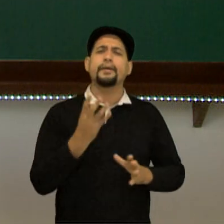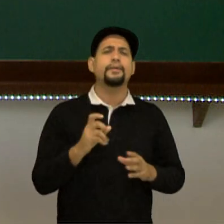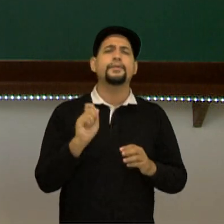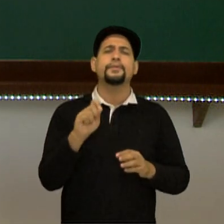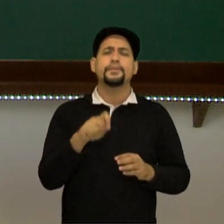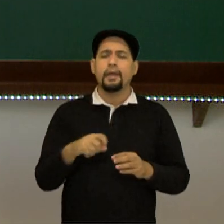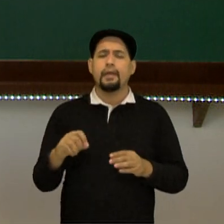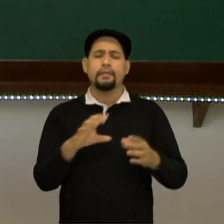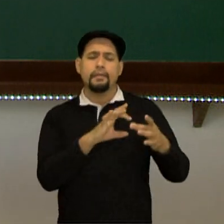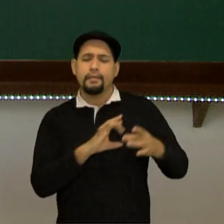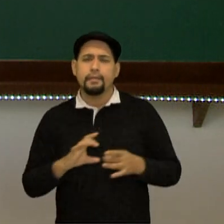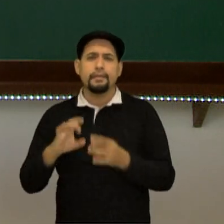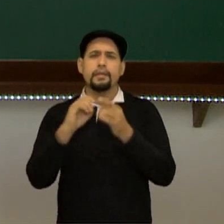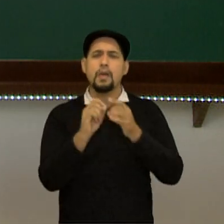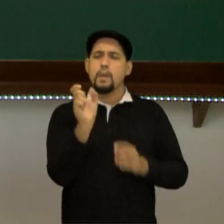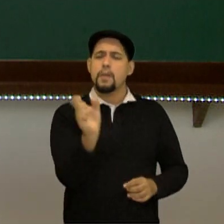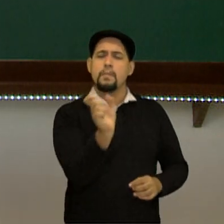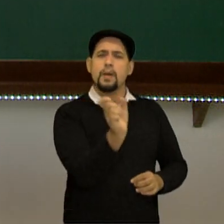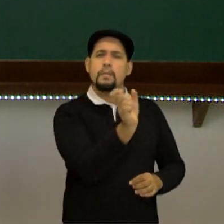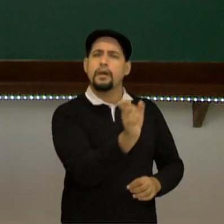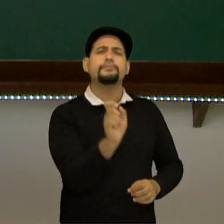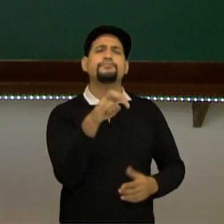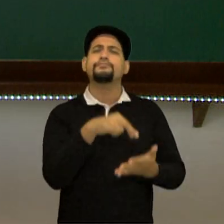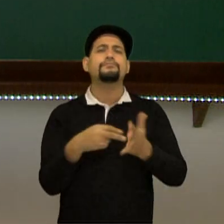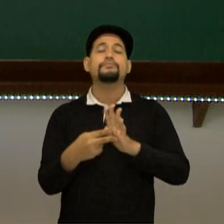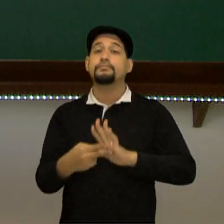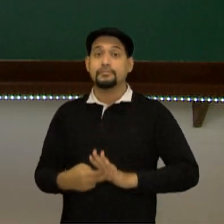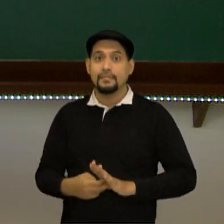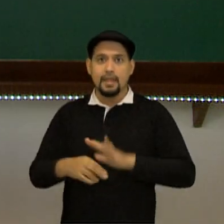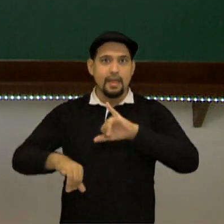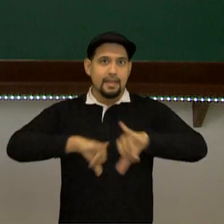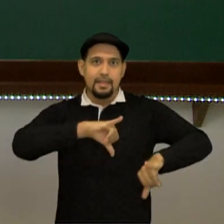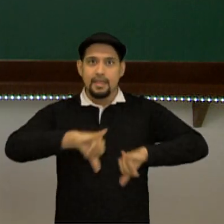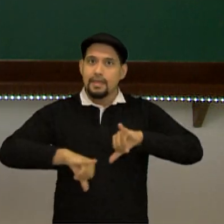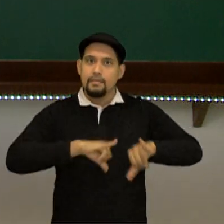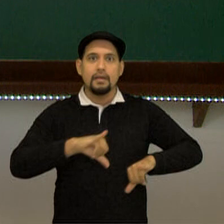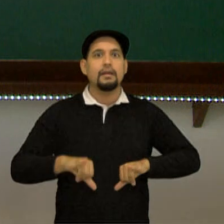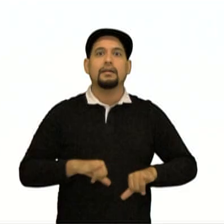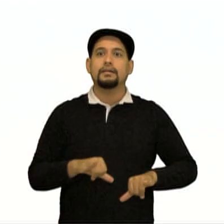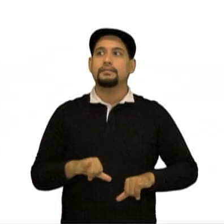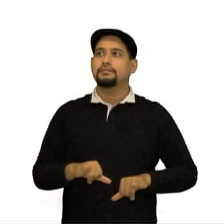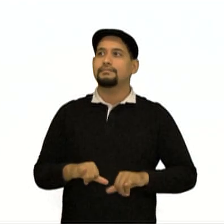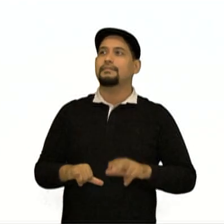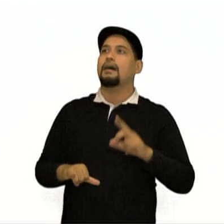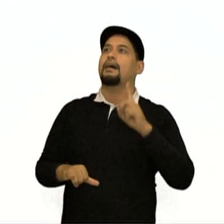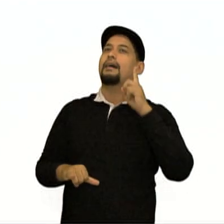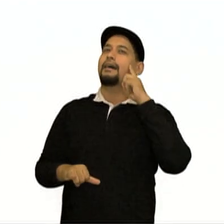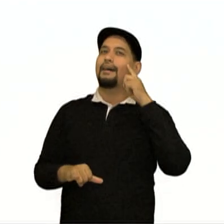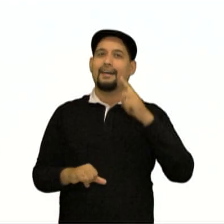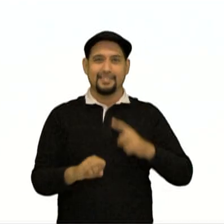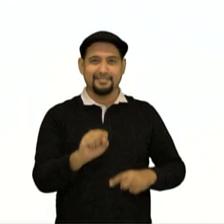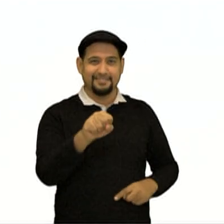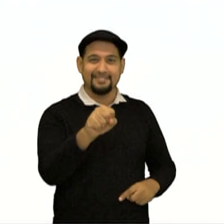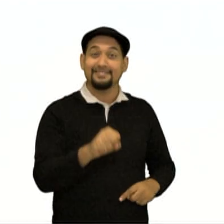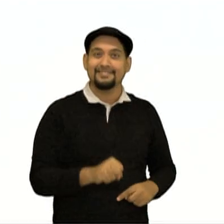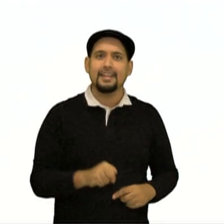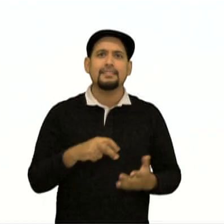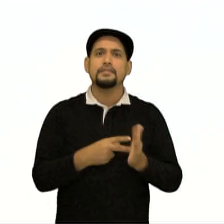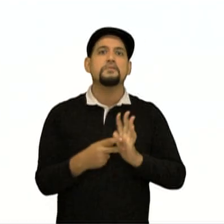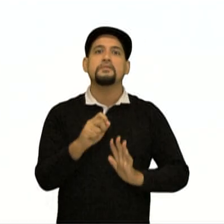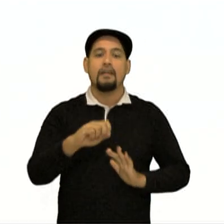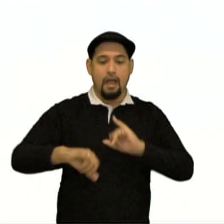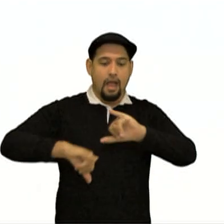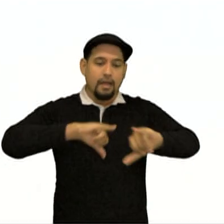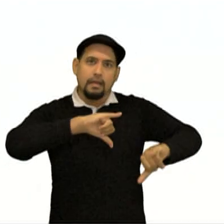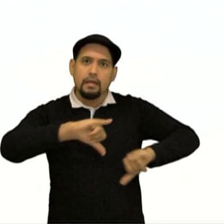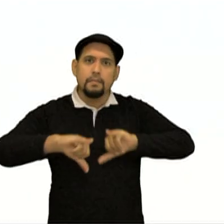as suas classificações? Química orgânica, professor? Ah, sim, professor. É a química